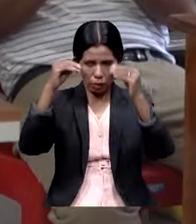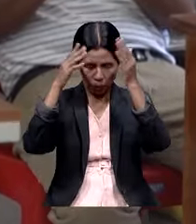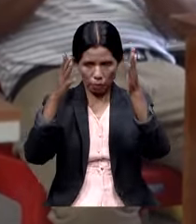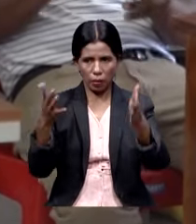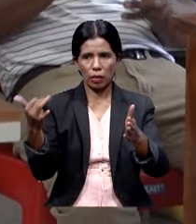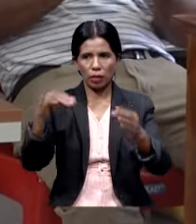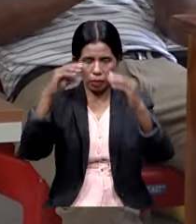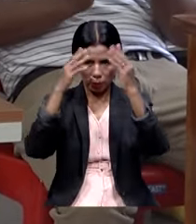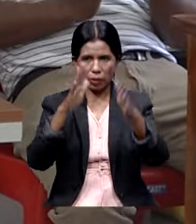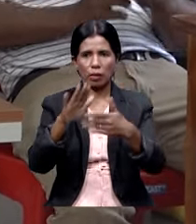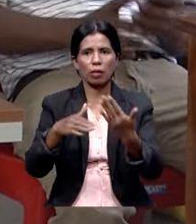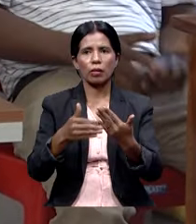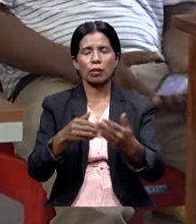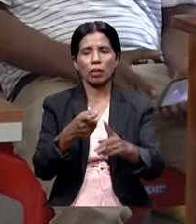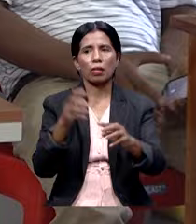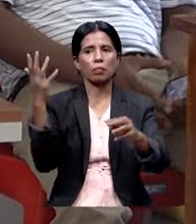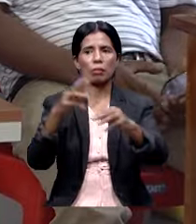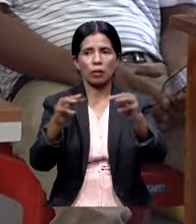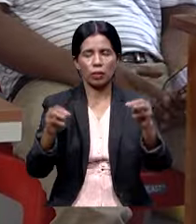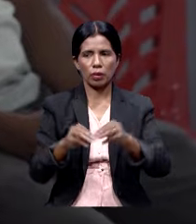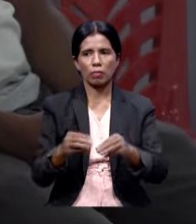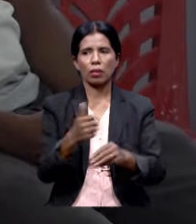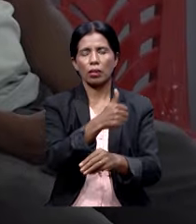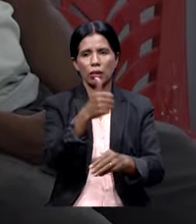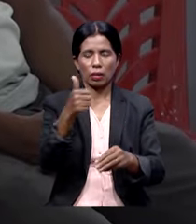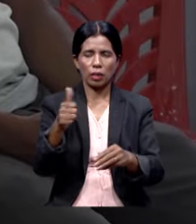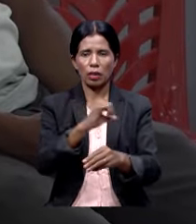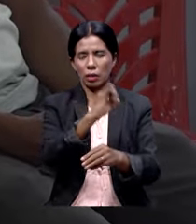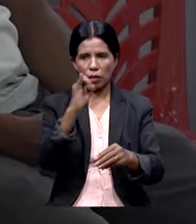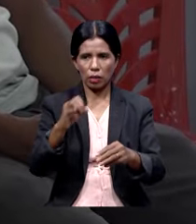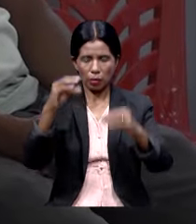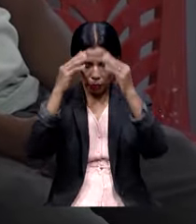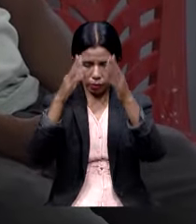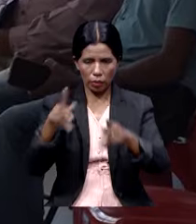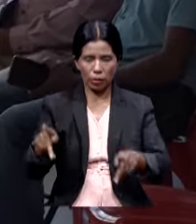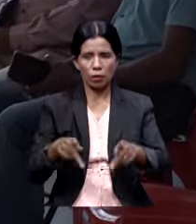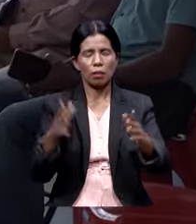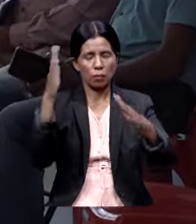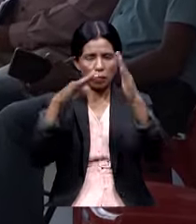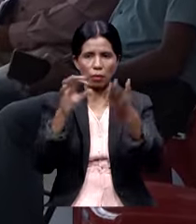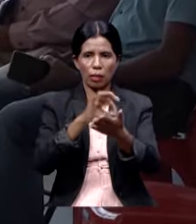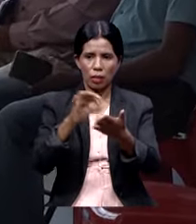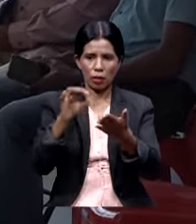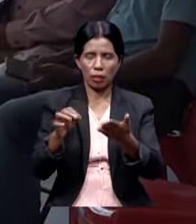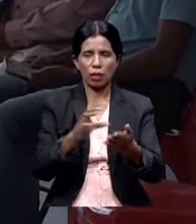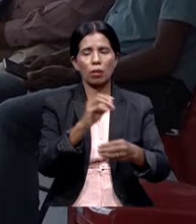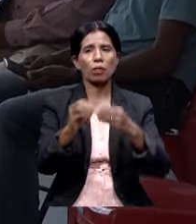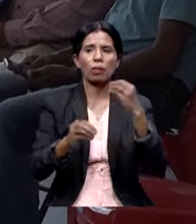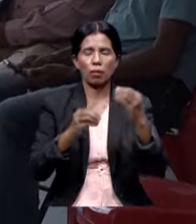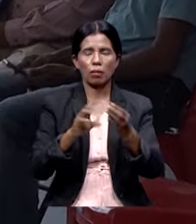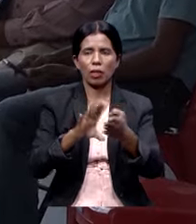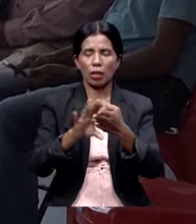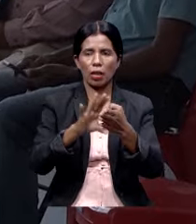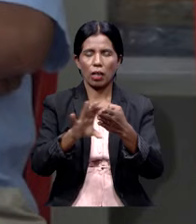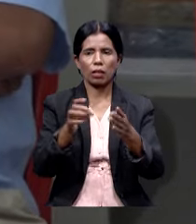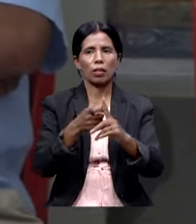no professores e município, se identifica funcionário público balun se ia problema hakerek, liu com a bacarta pedido